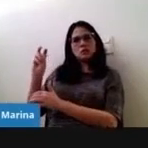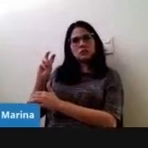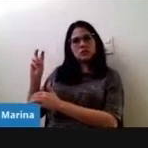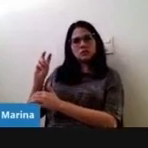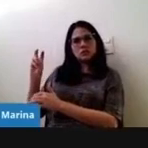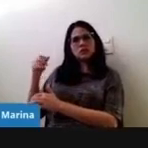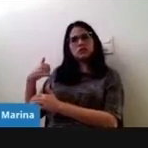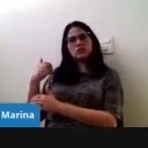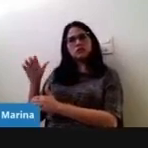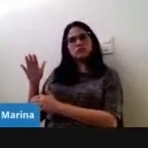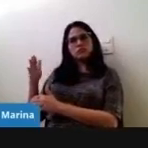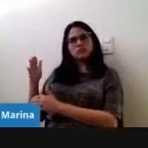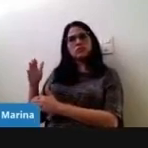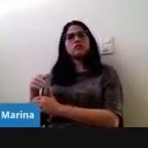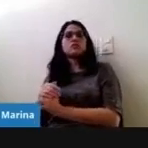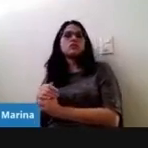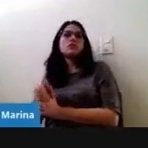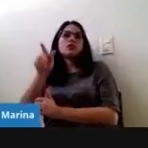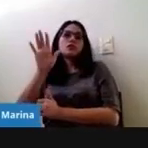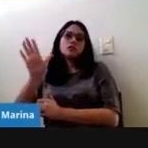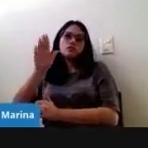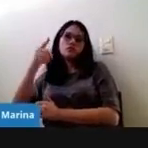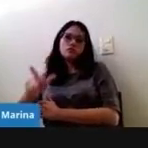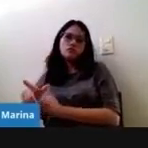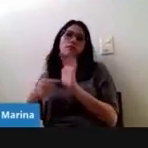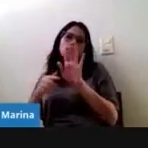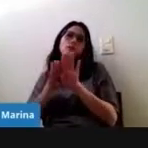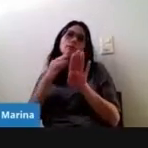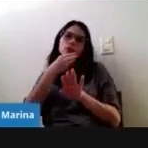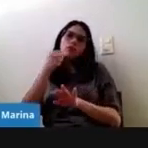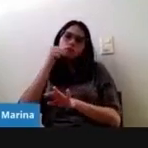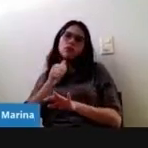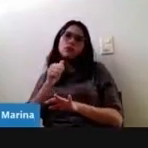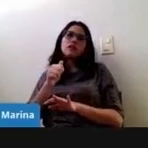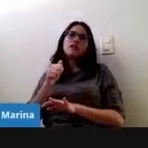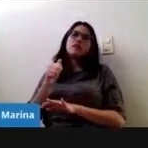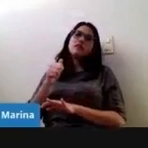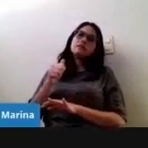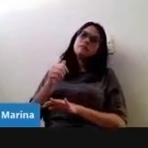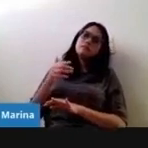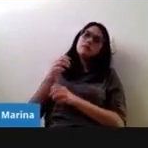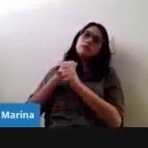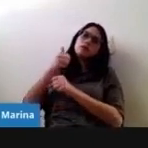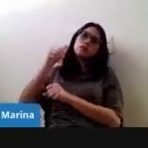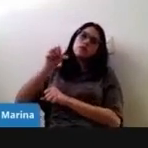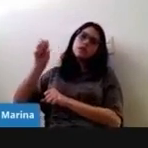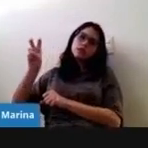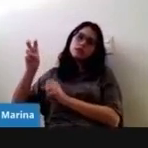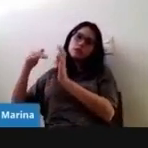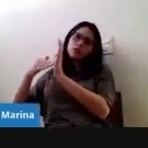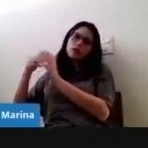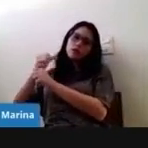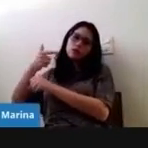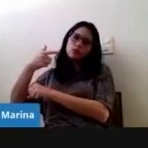outra ilustração da expectativa de vida de ambos os sexos de 95 a anos 2000. Né?